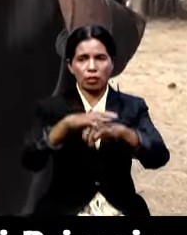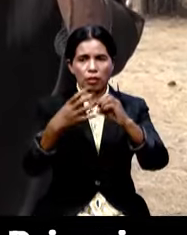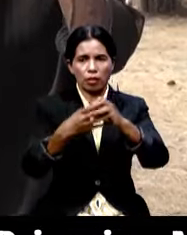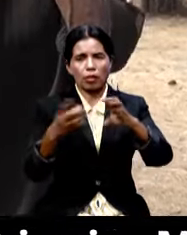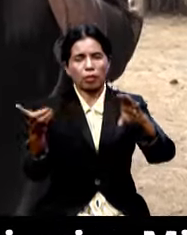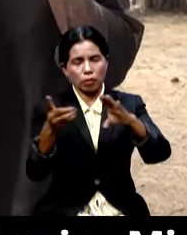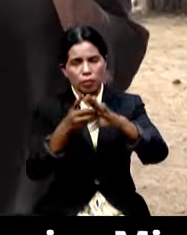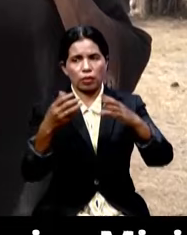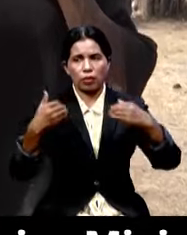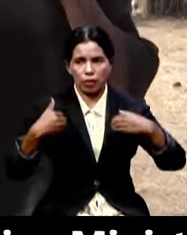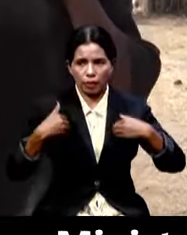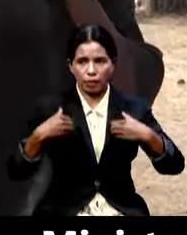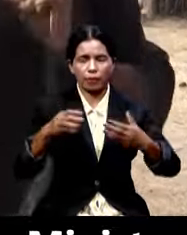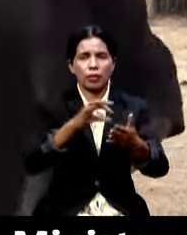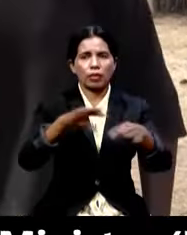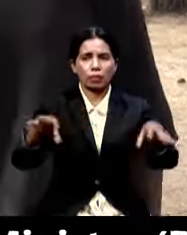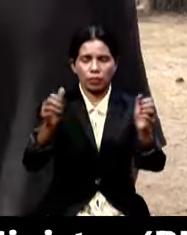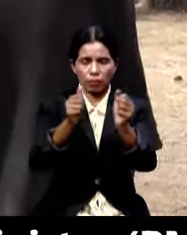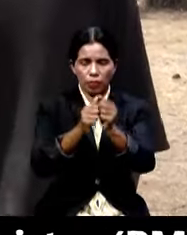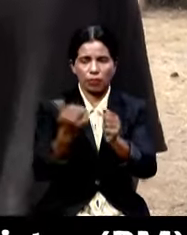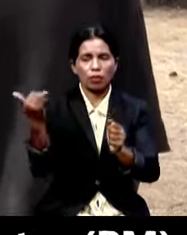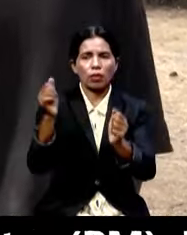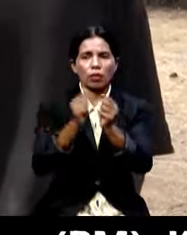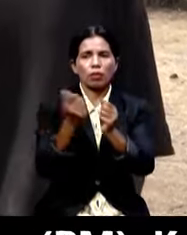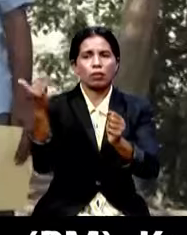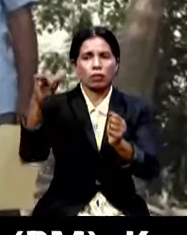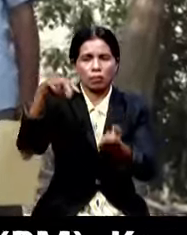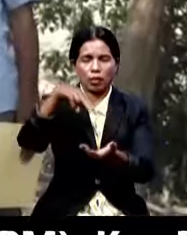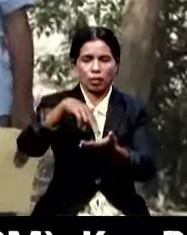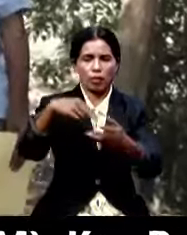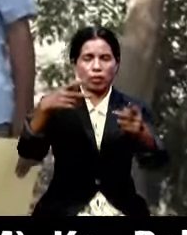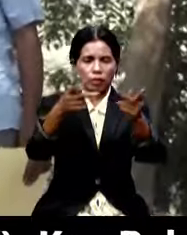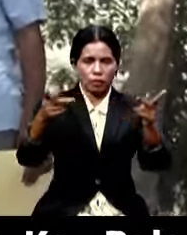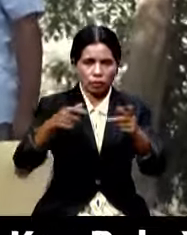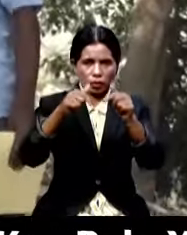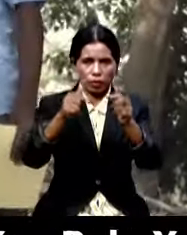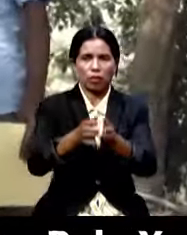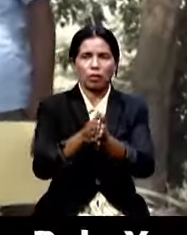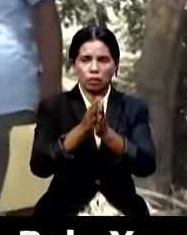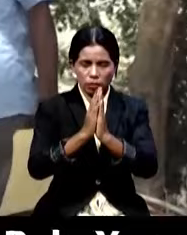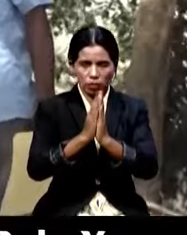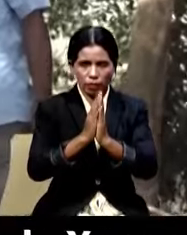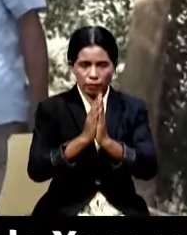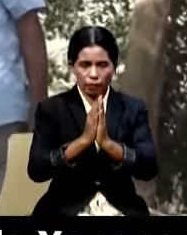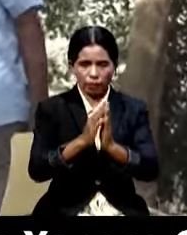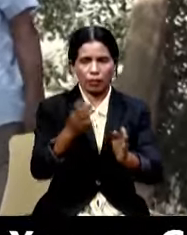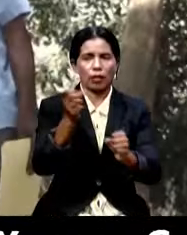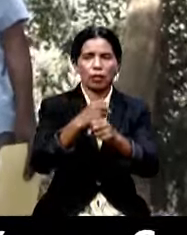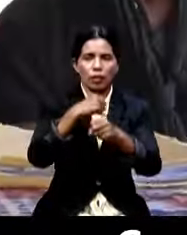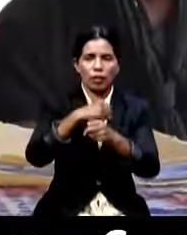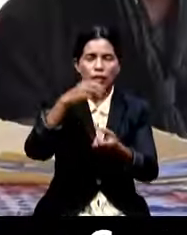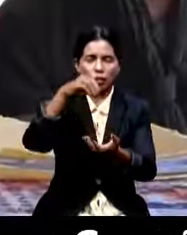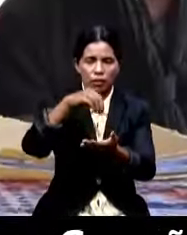documento sira ia, halo contrato ho sira. Para bele hari quartel e da nema ka busu kata antes ka tu